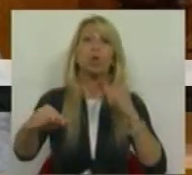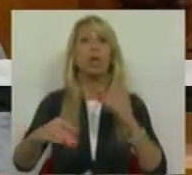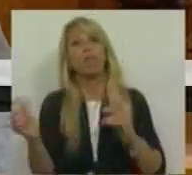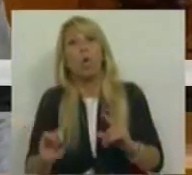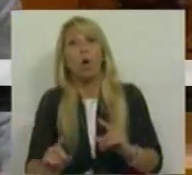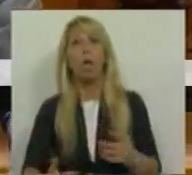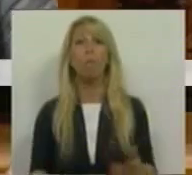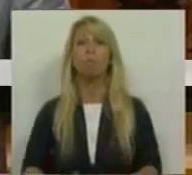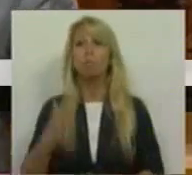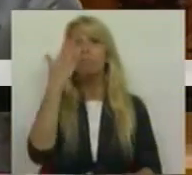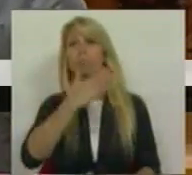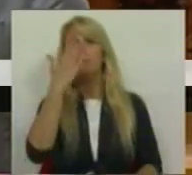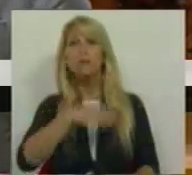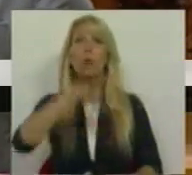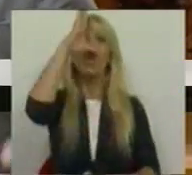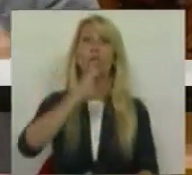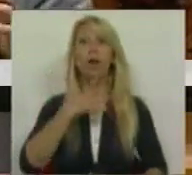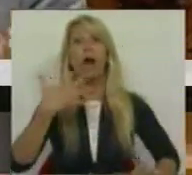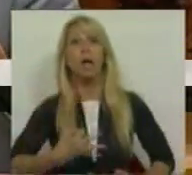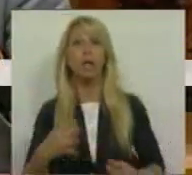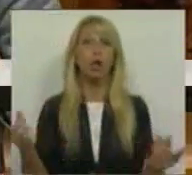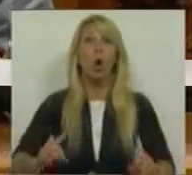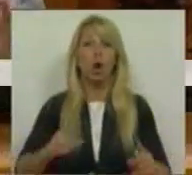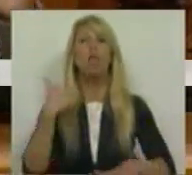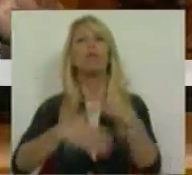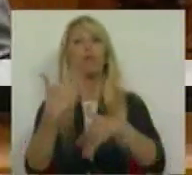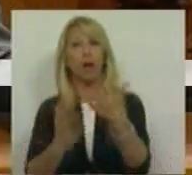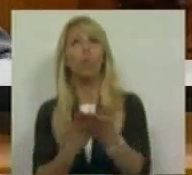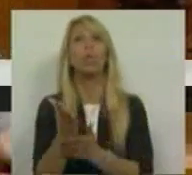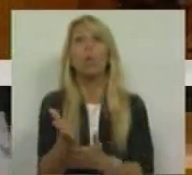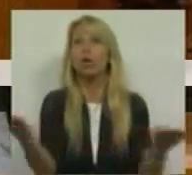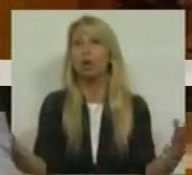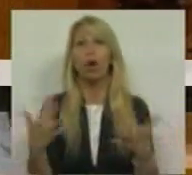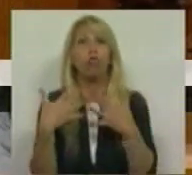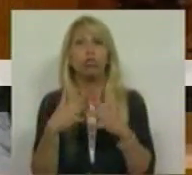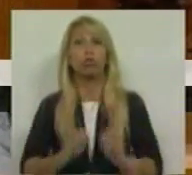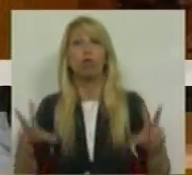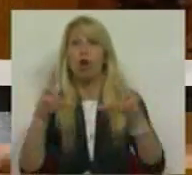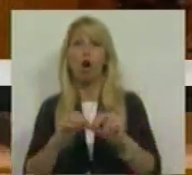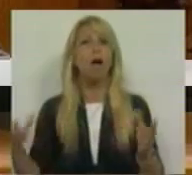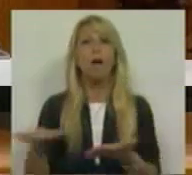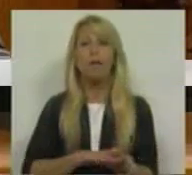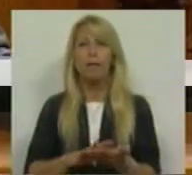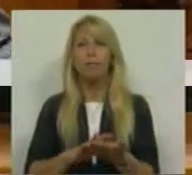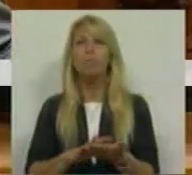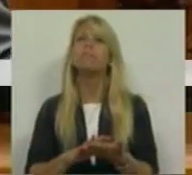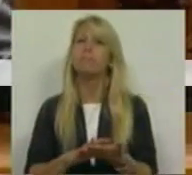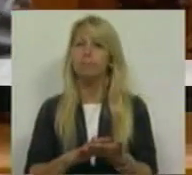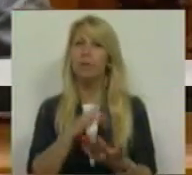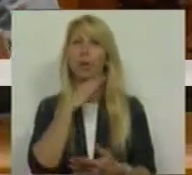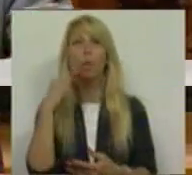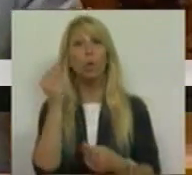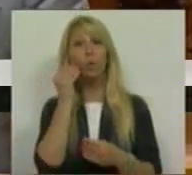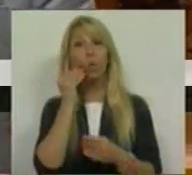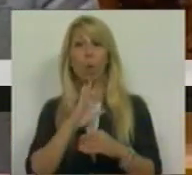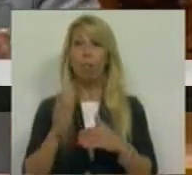é sustentável, se o Governo acredita ou não acredita que vai continuar sem a sua reestruturação, é curioso como, afinal, o encerramento